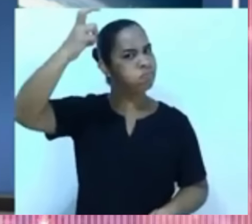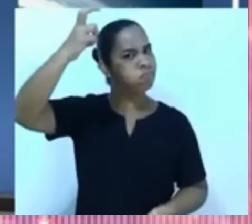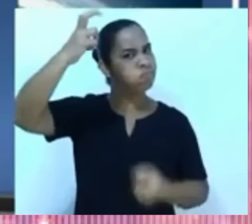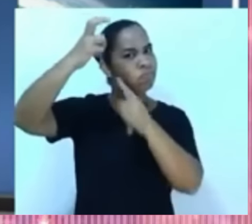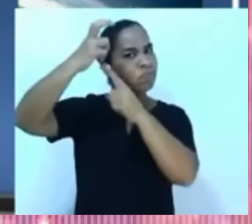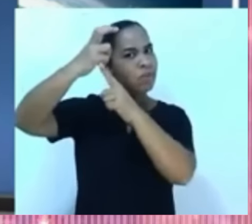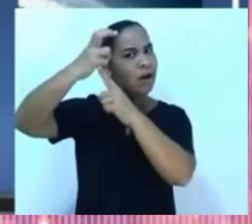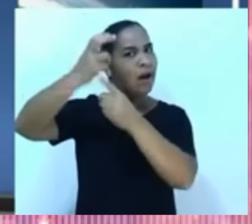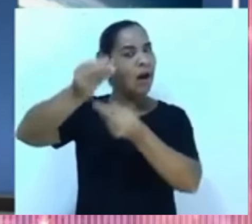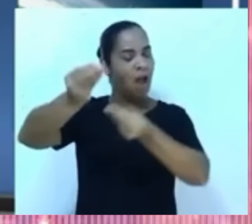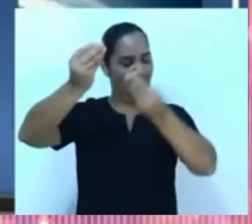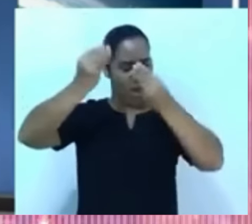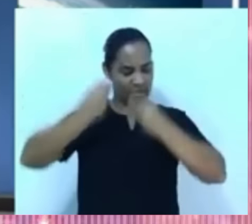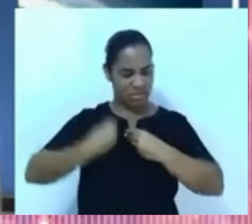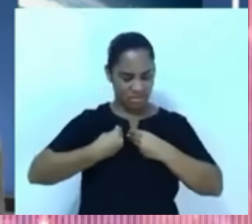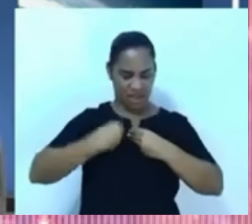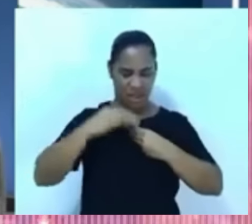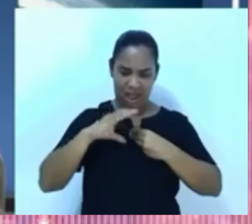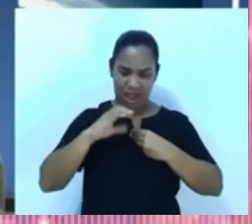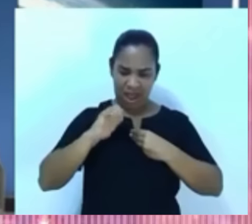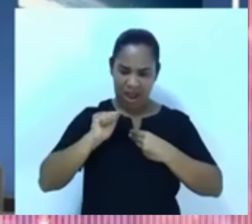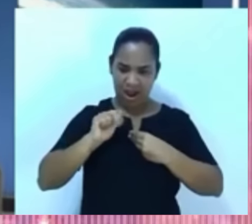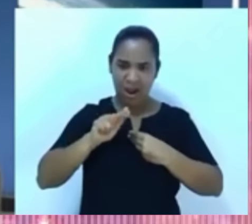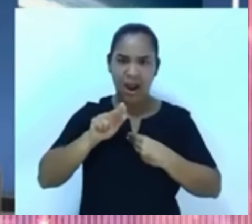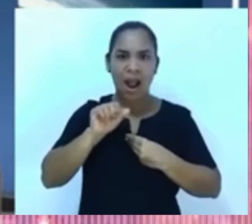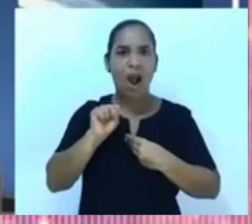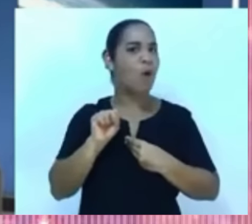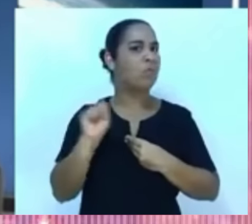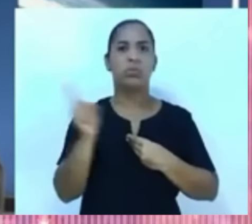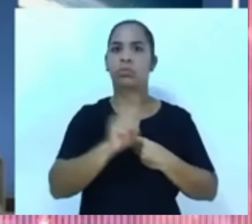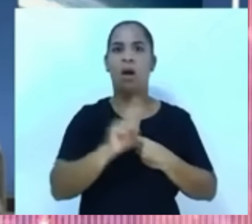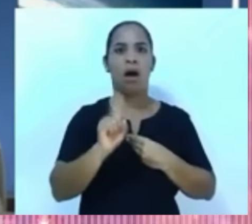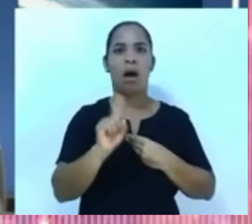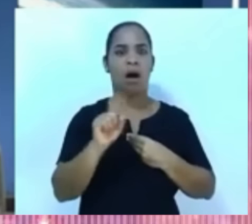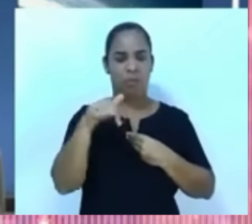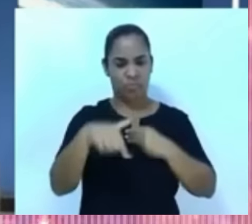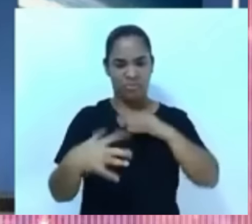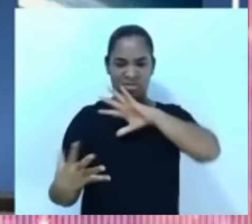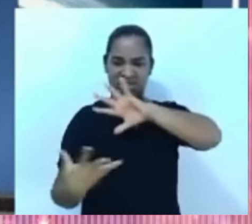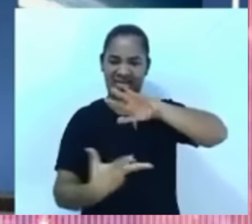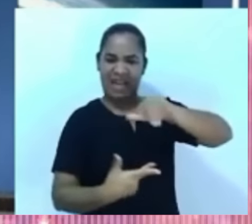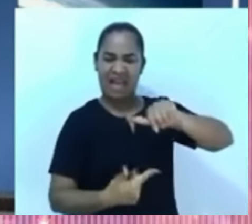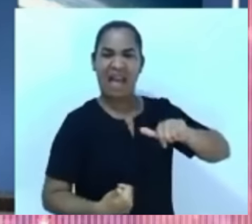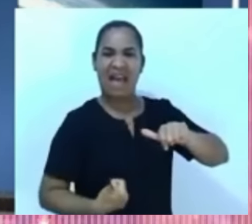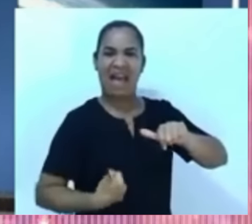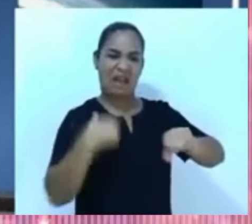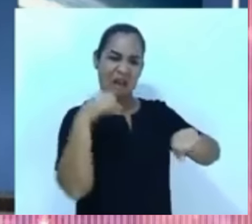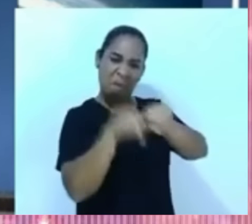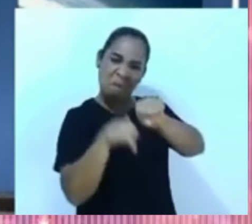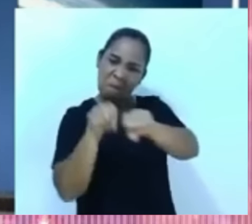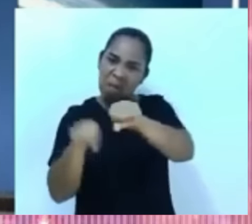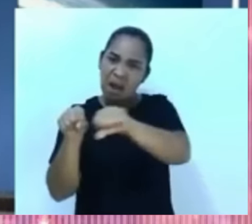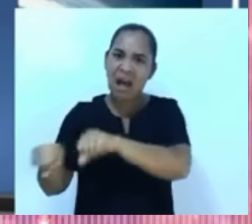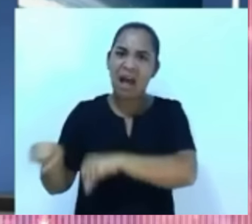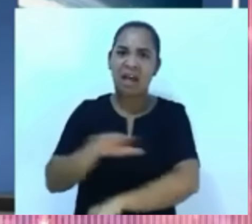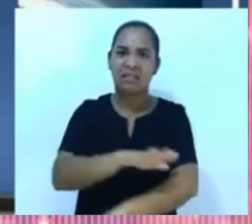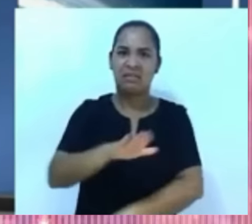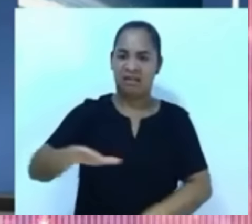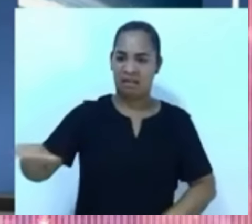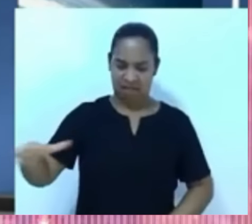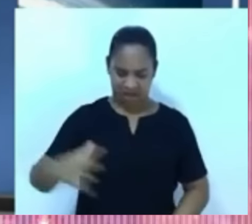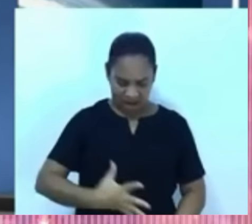caos que se pretende estabelecer na terra o infanticídio através do aborto